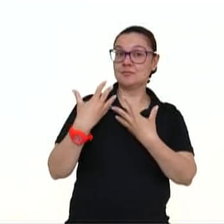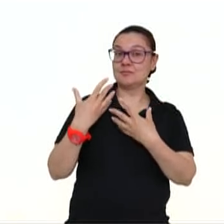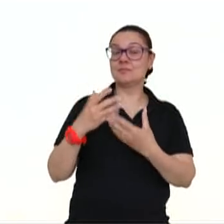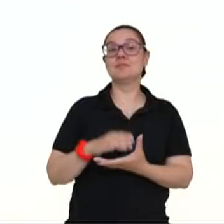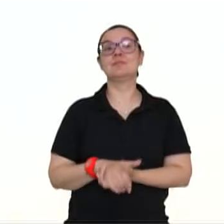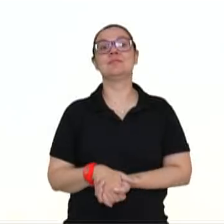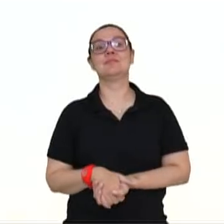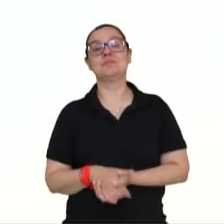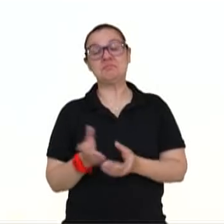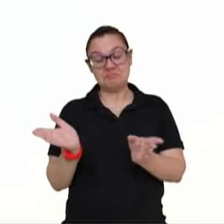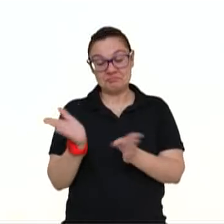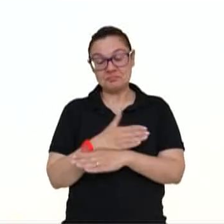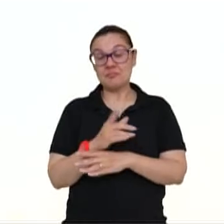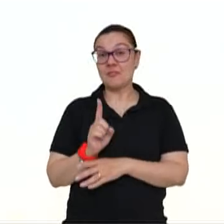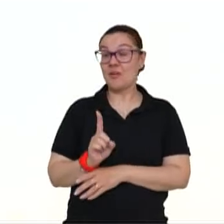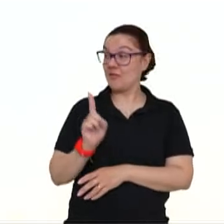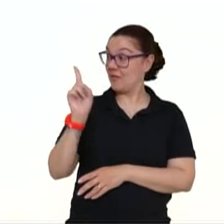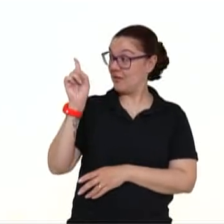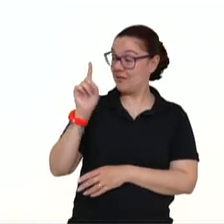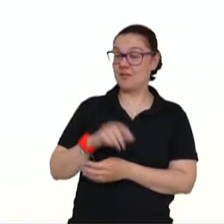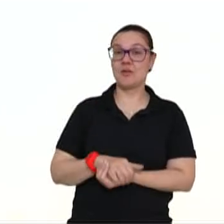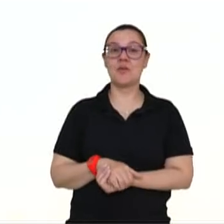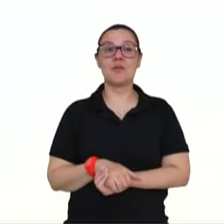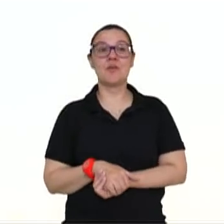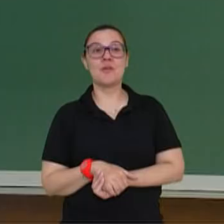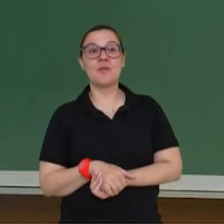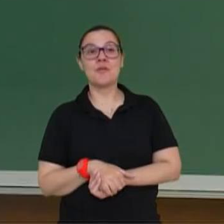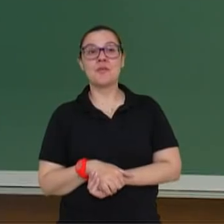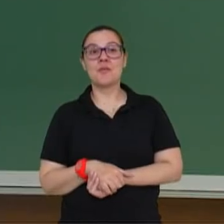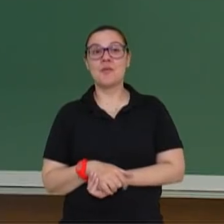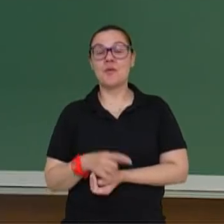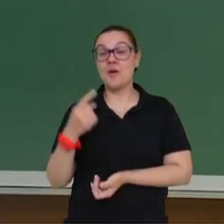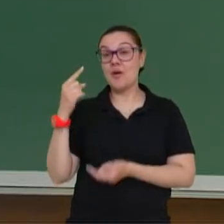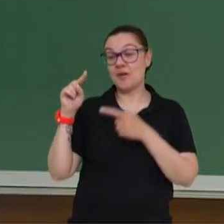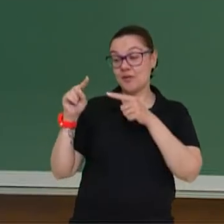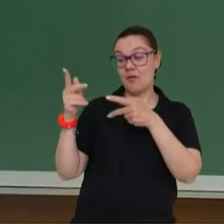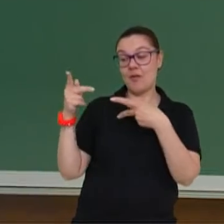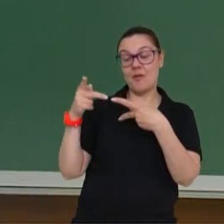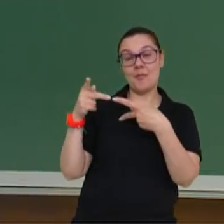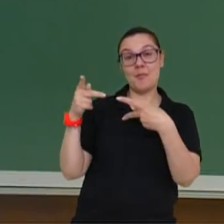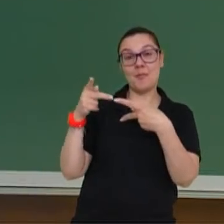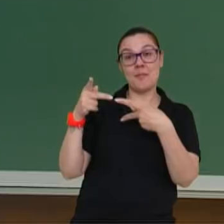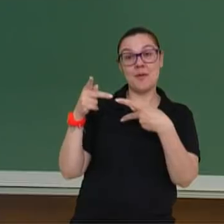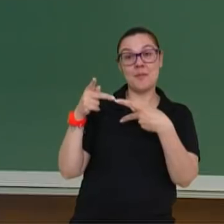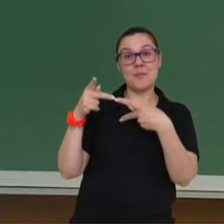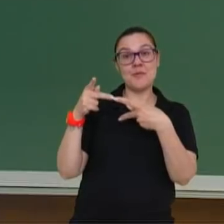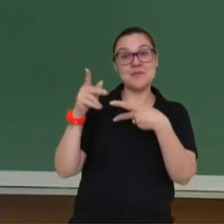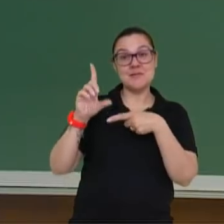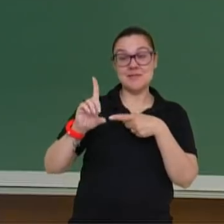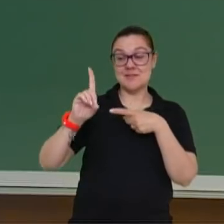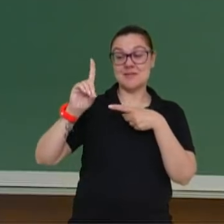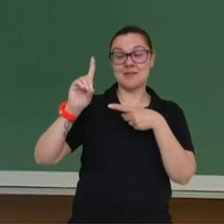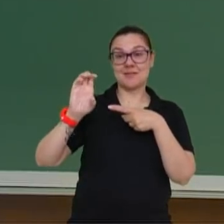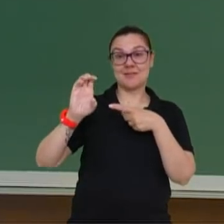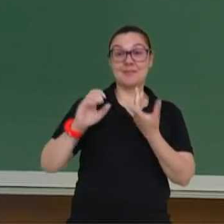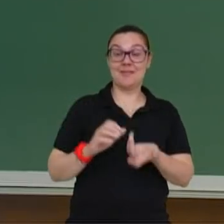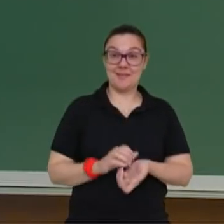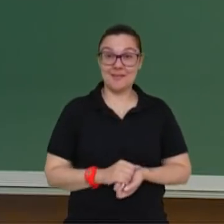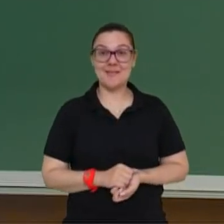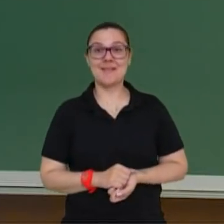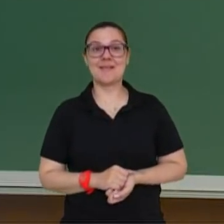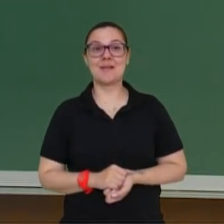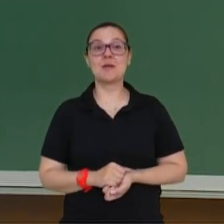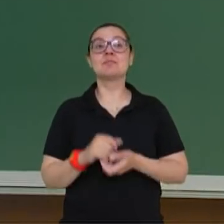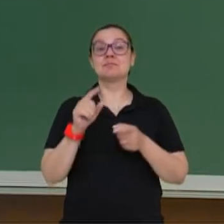indireta. Então, aqui nós temos a marcação da preposição.